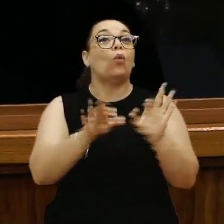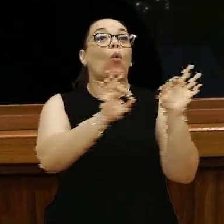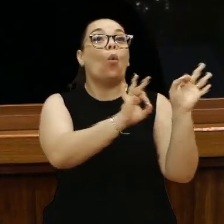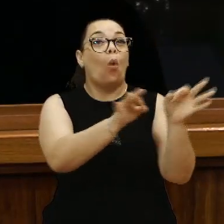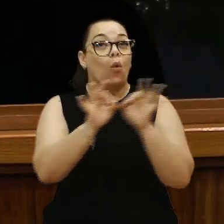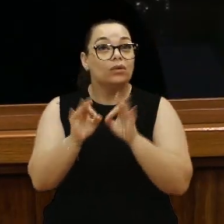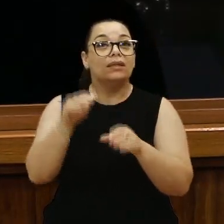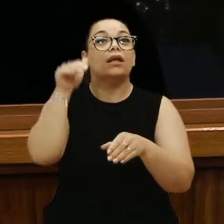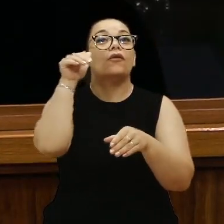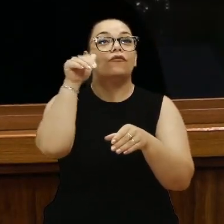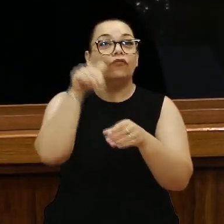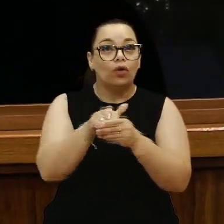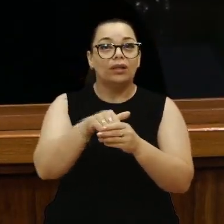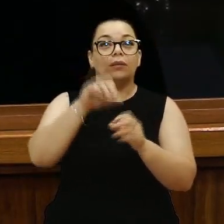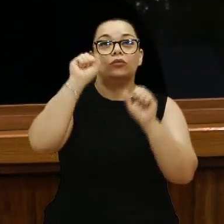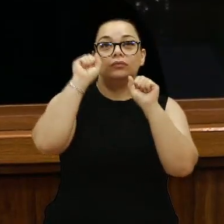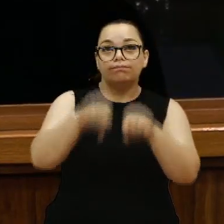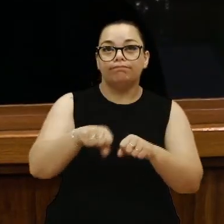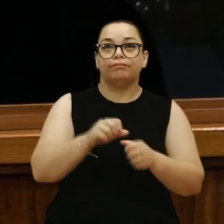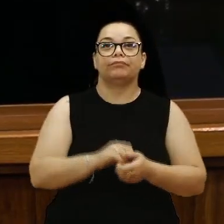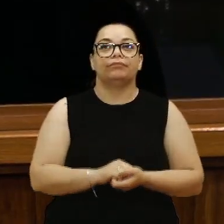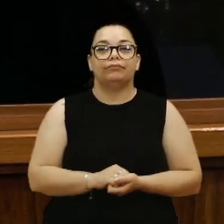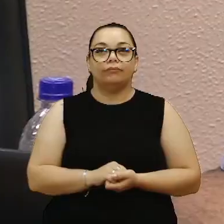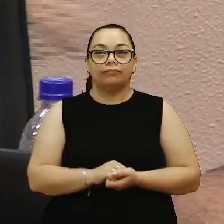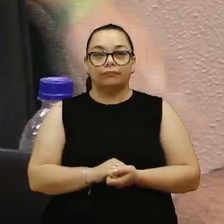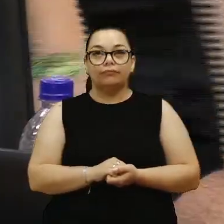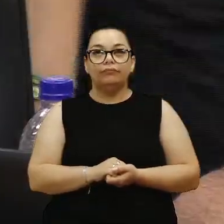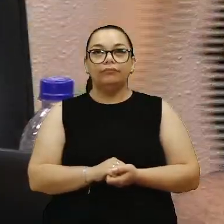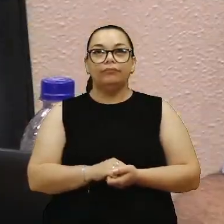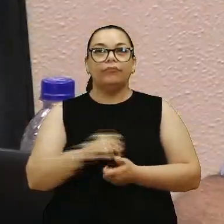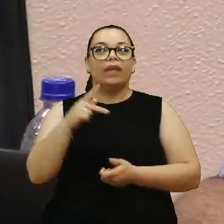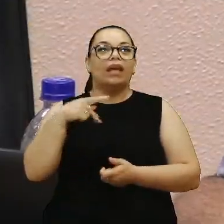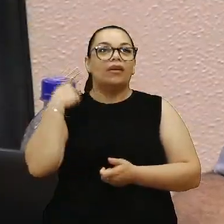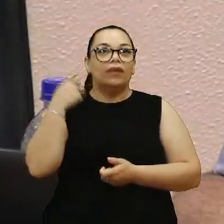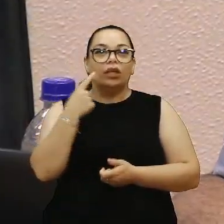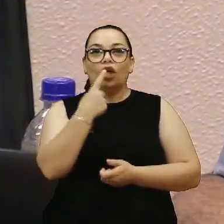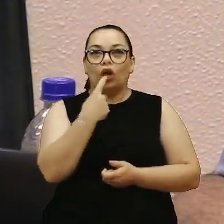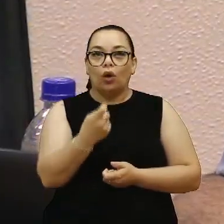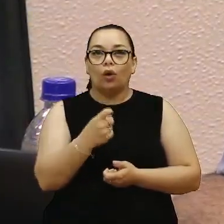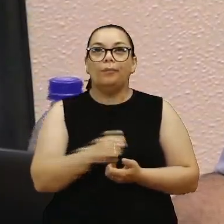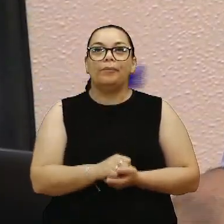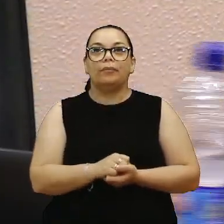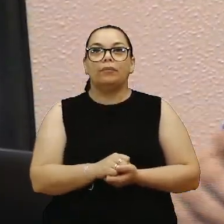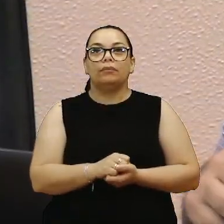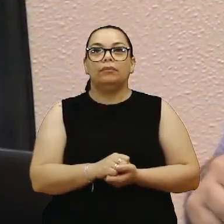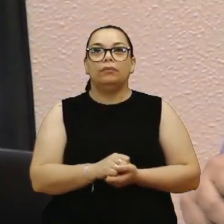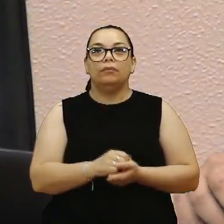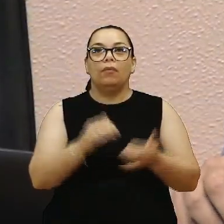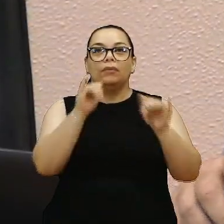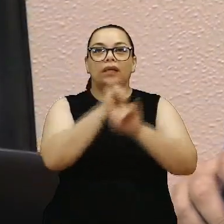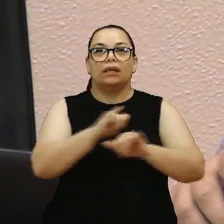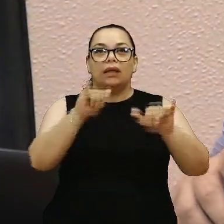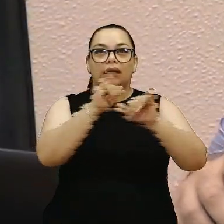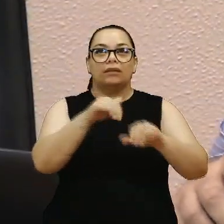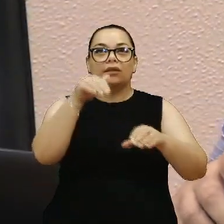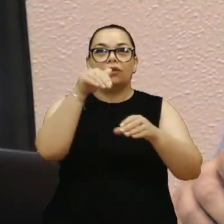certeza, votaremos favorável. Do vereadora Rose Frigieri, com a palavra em declaração